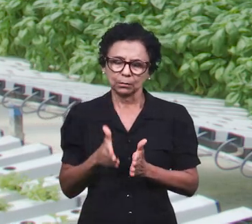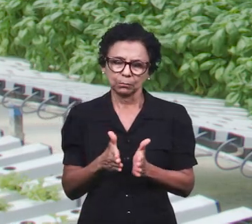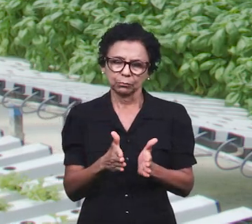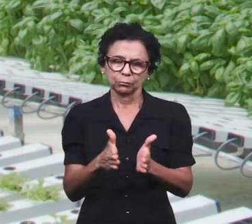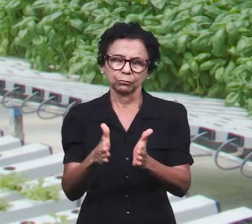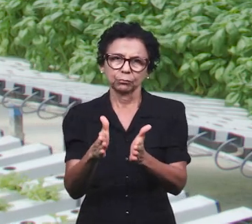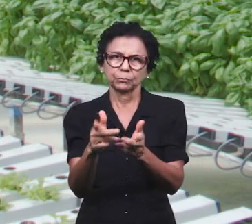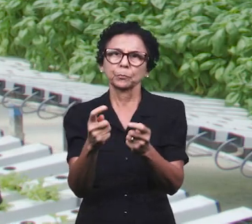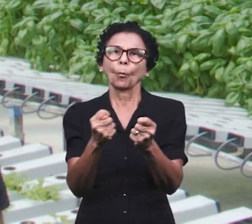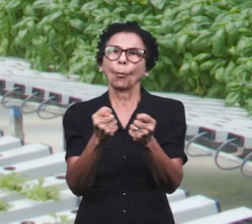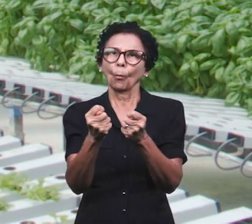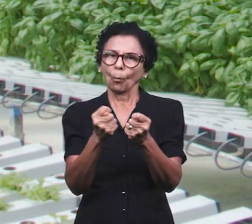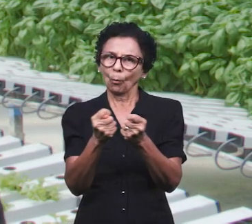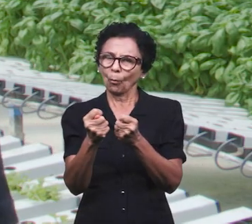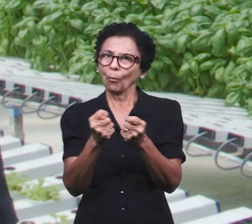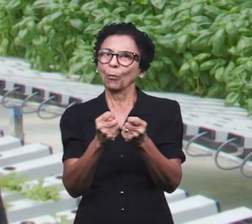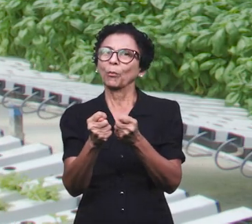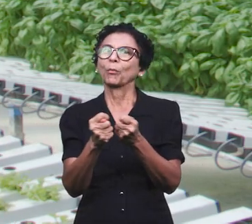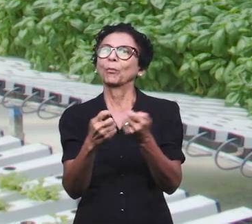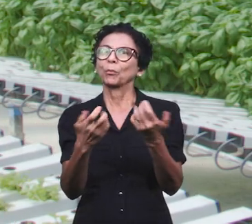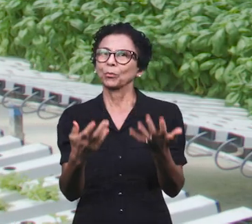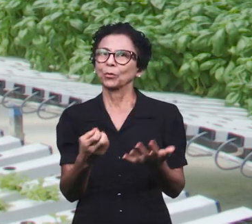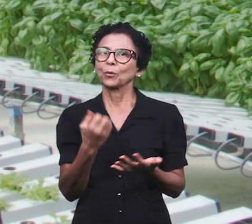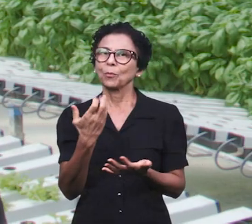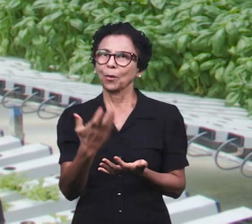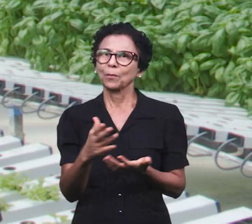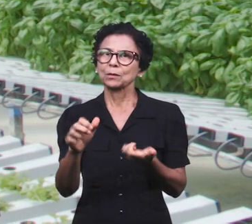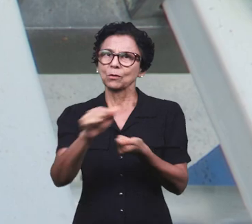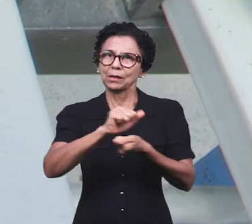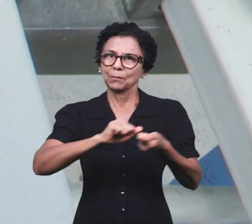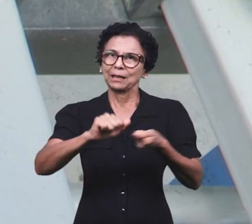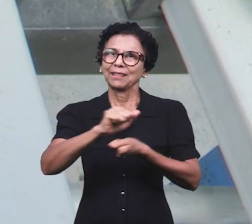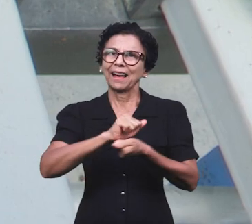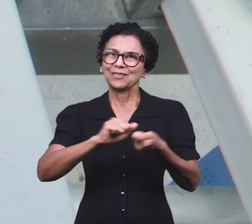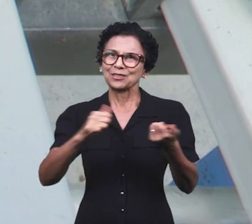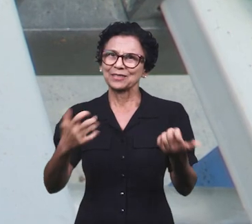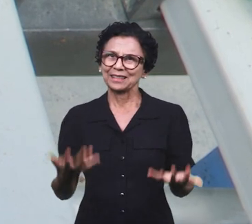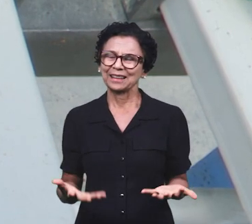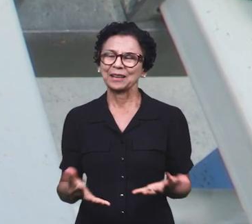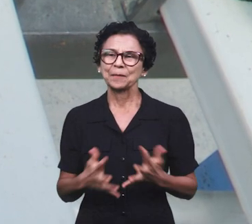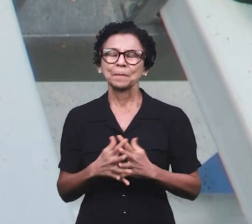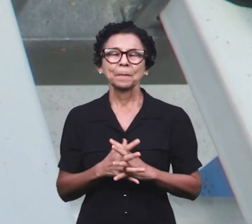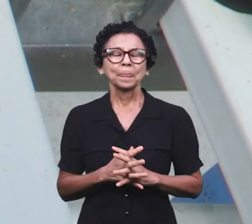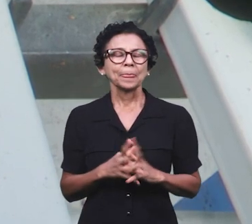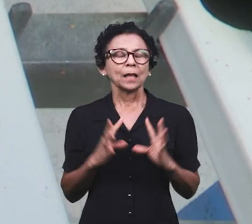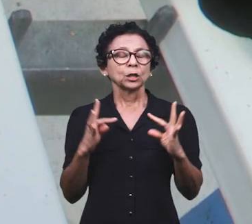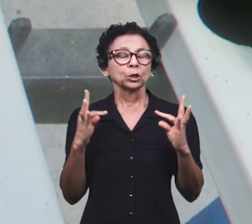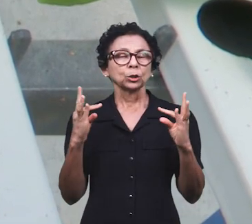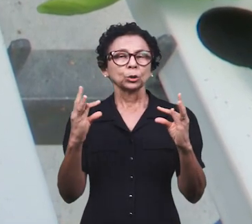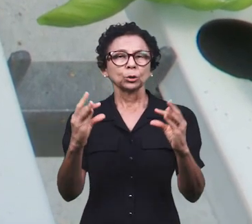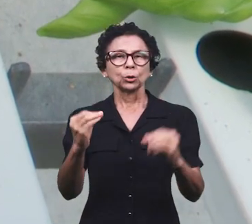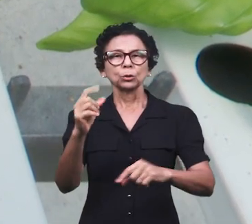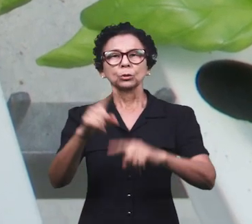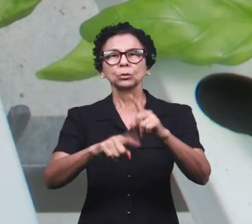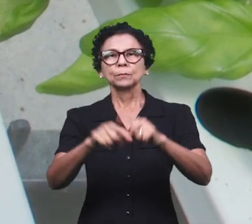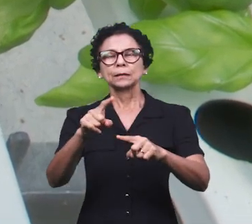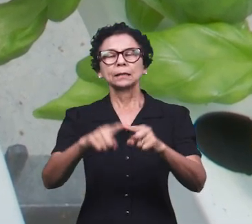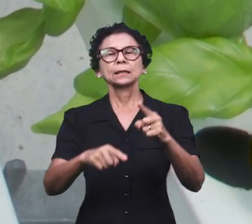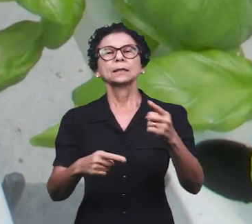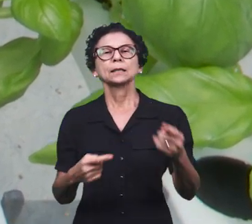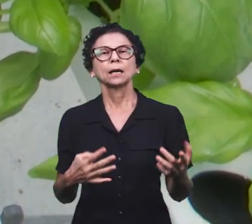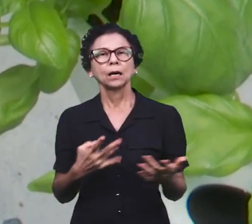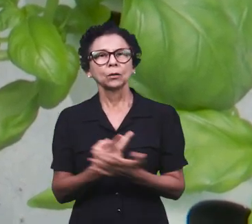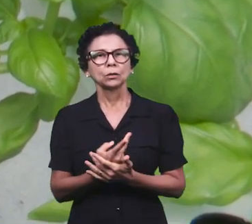contas economiza bastante. A água tem essa pegada de sustentabilidade. Toda a cadeia de produção é realizada internamente